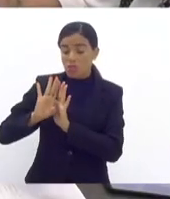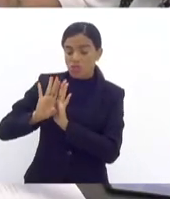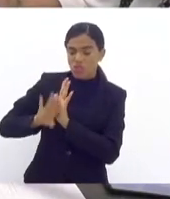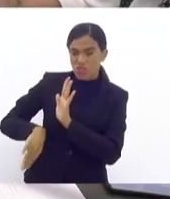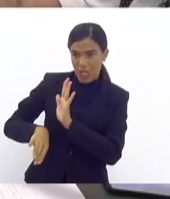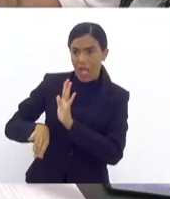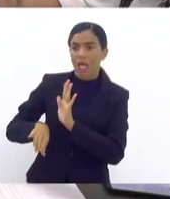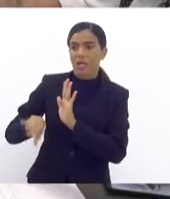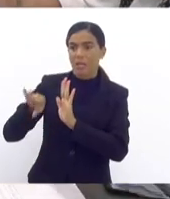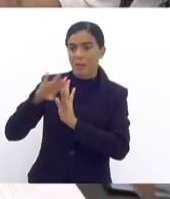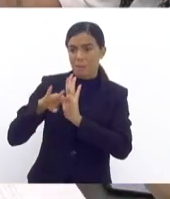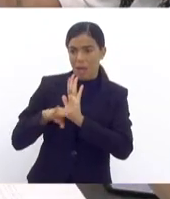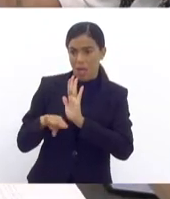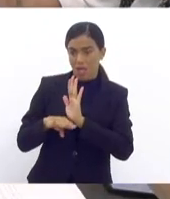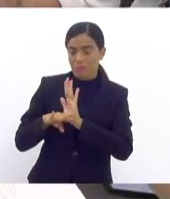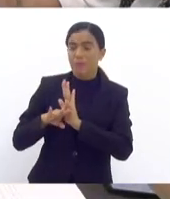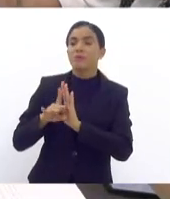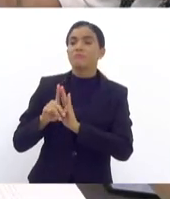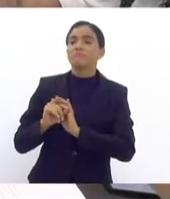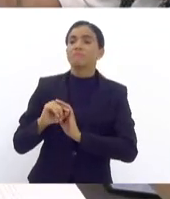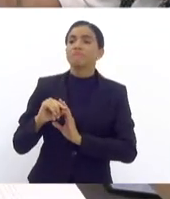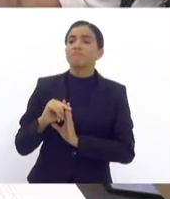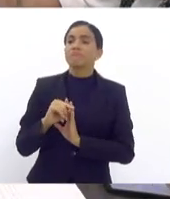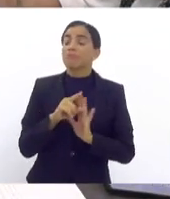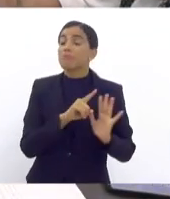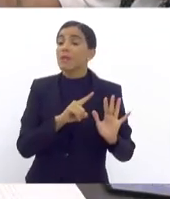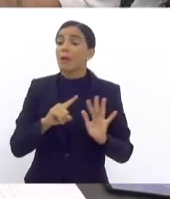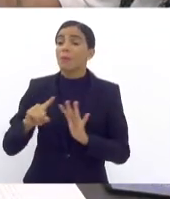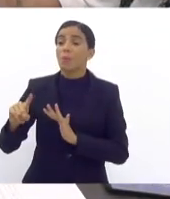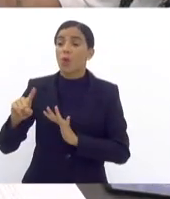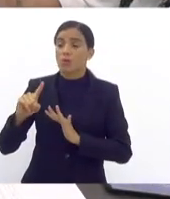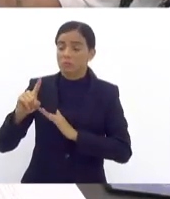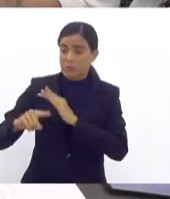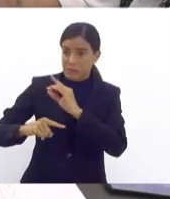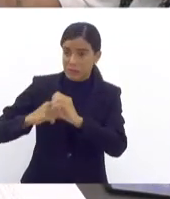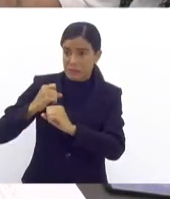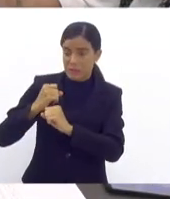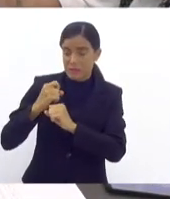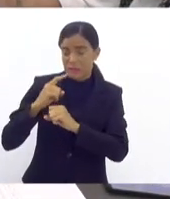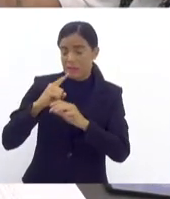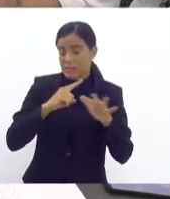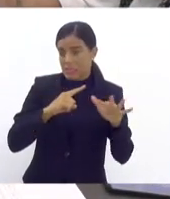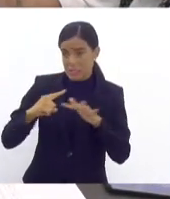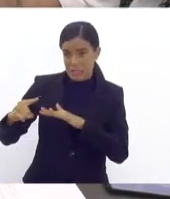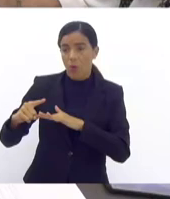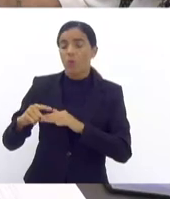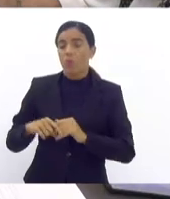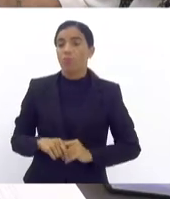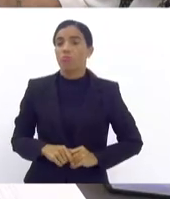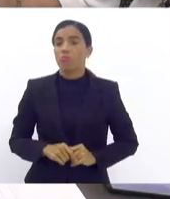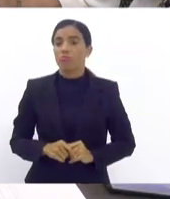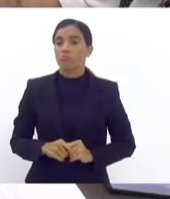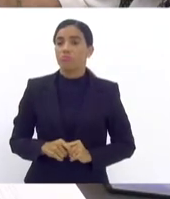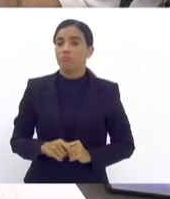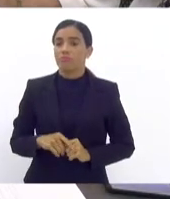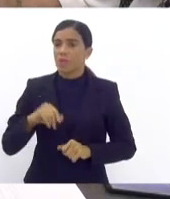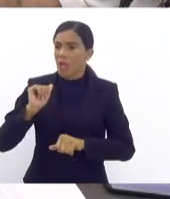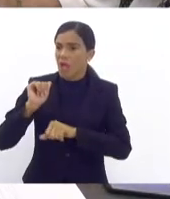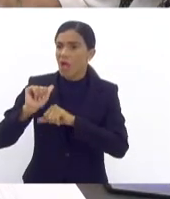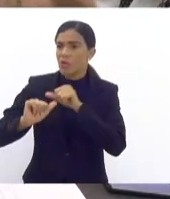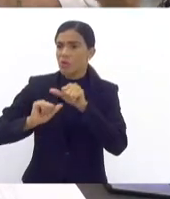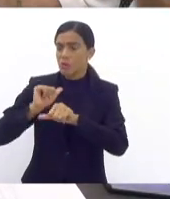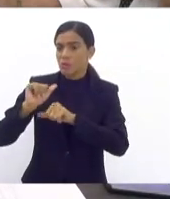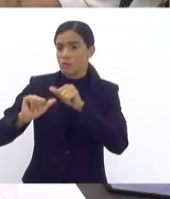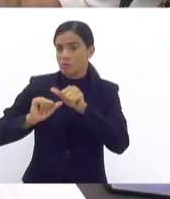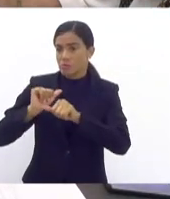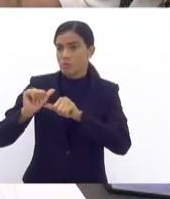na próxima sessão com o texto já adequado e que a gente possa fazer as alterações que eu salvo